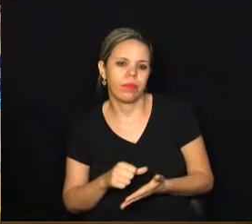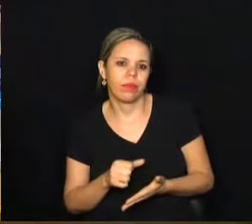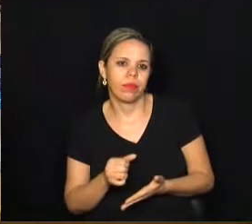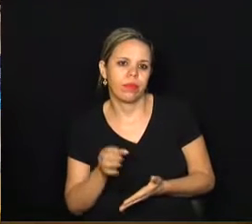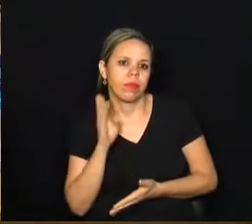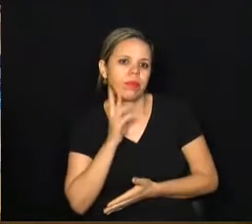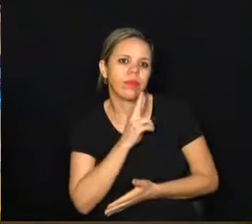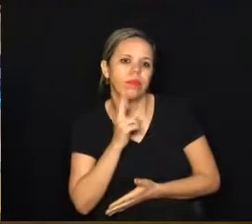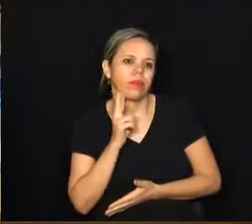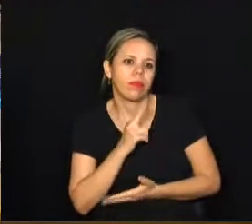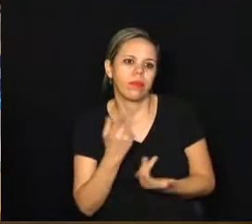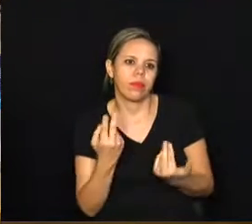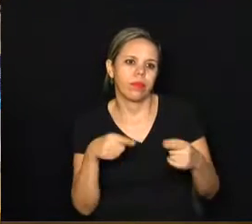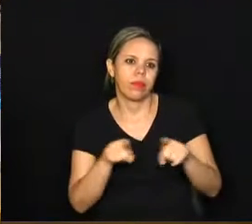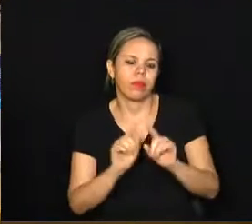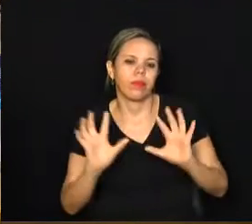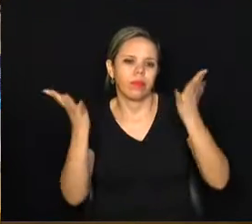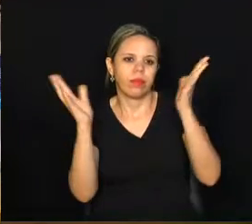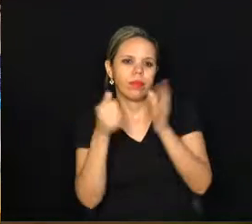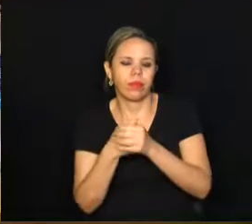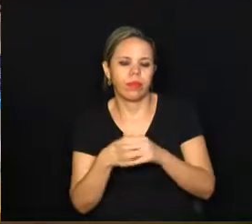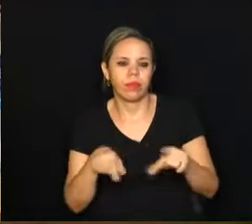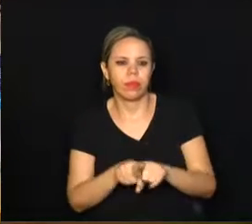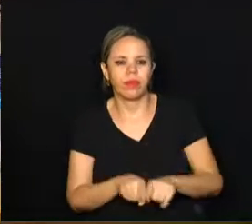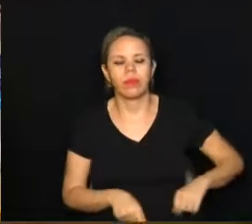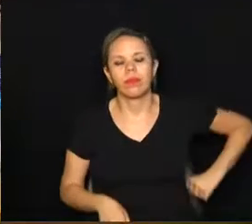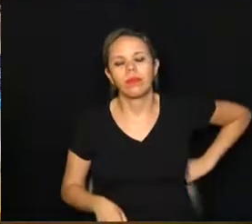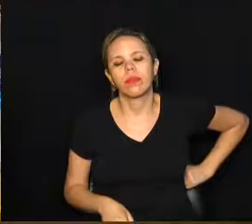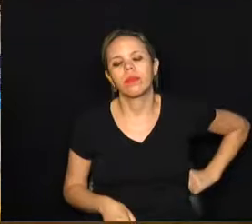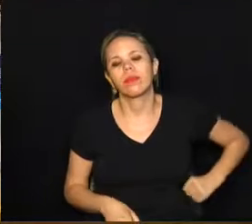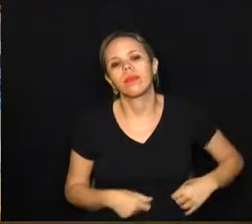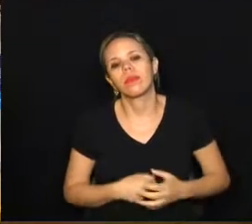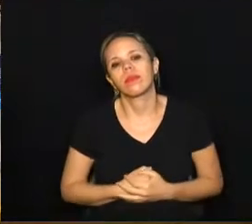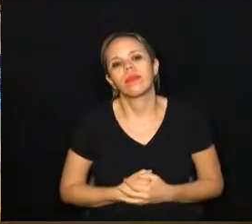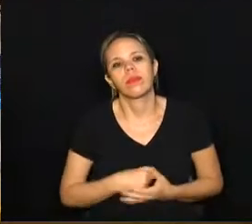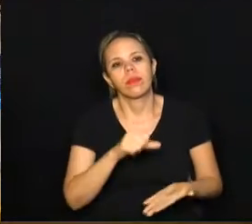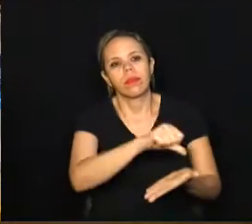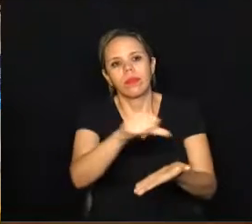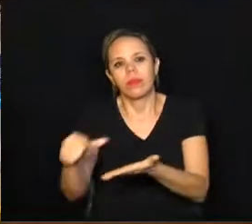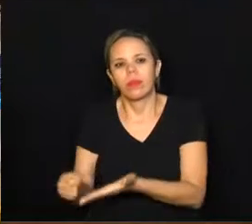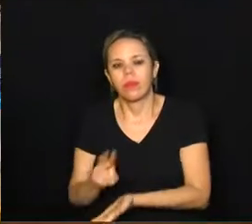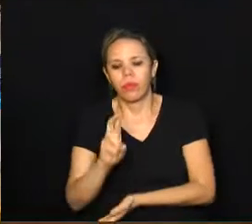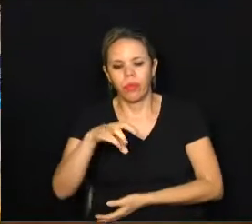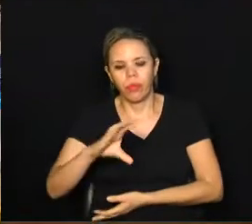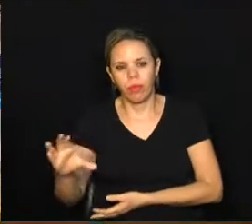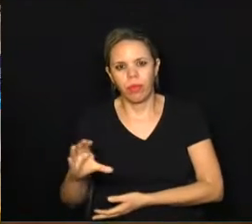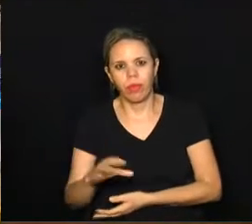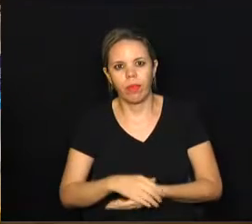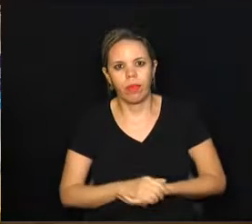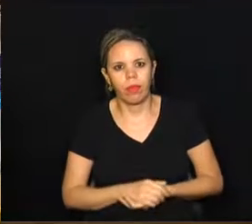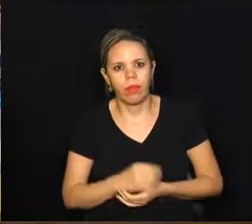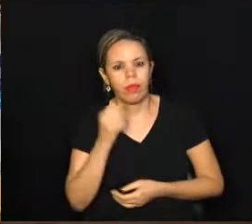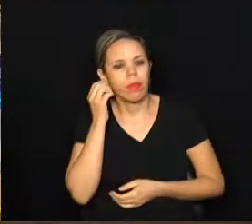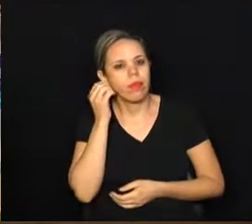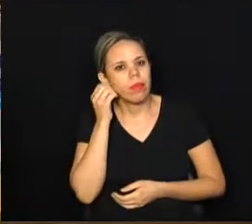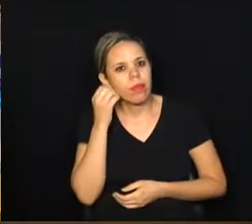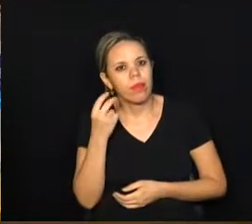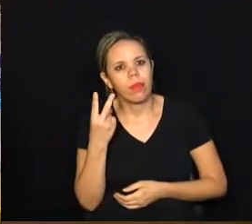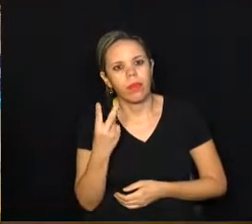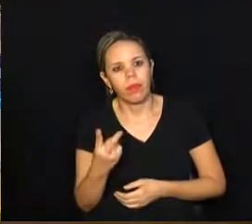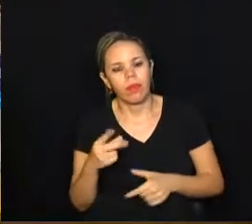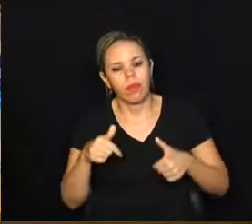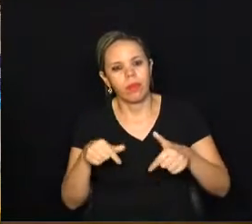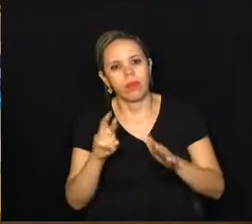bares, restaurantes, ou como festas clandestinas também. Então, a região metropolitana vai tomar 2